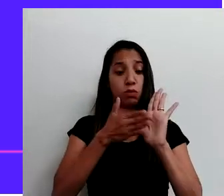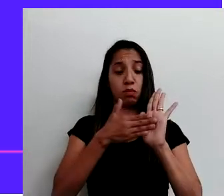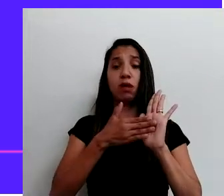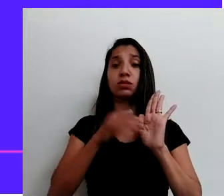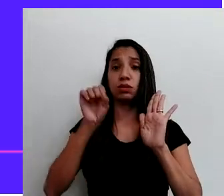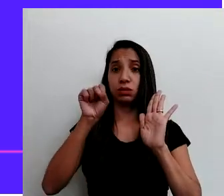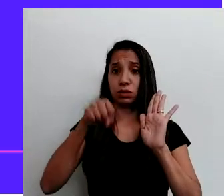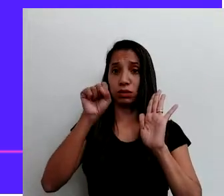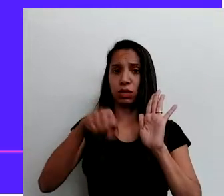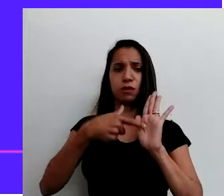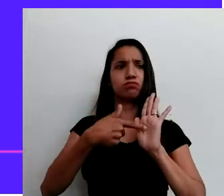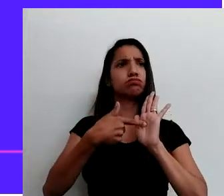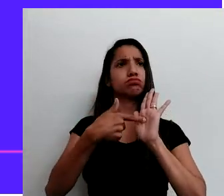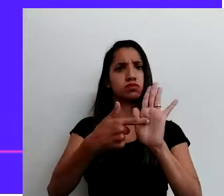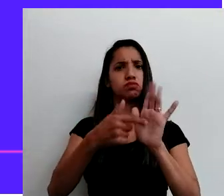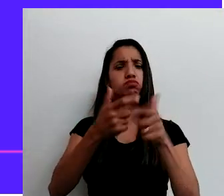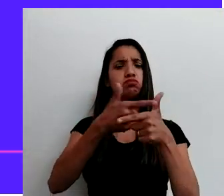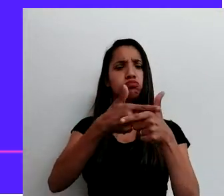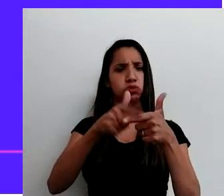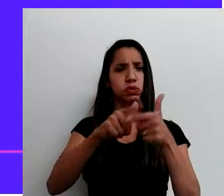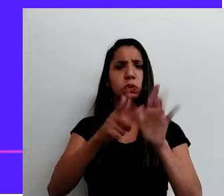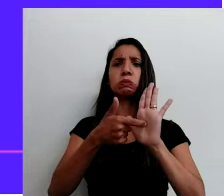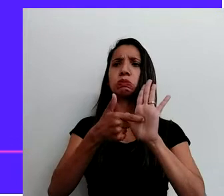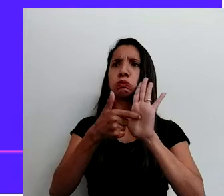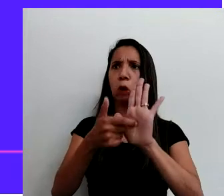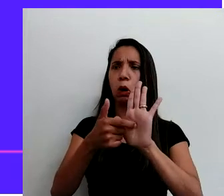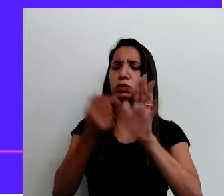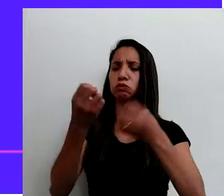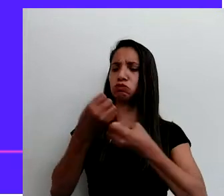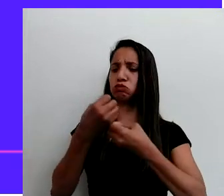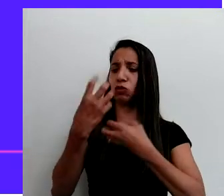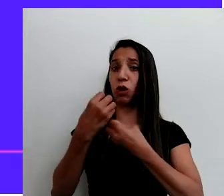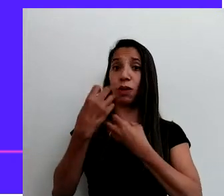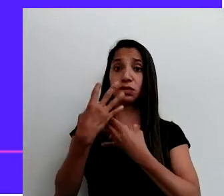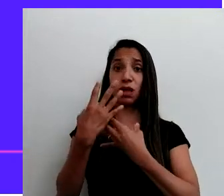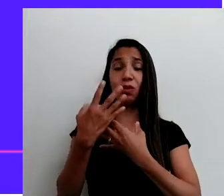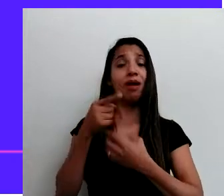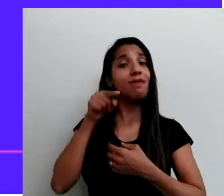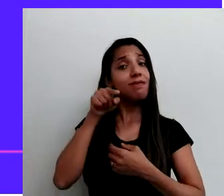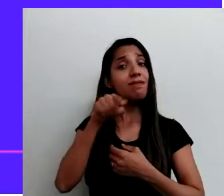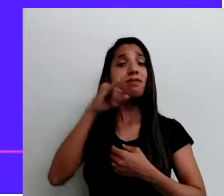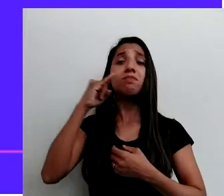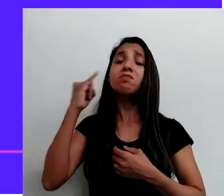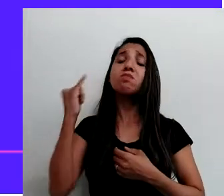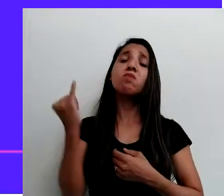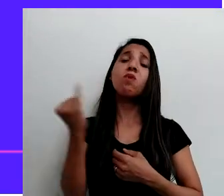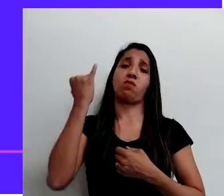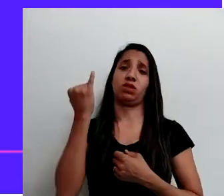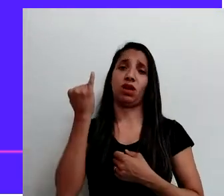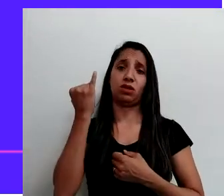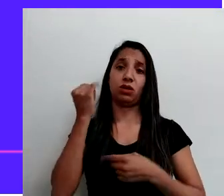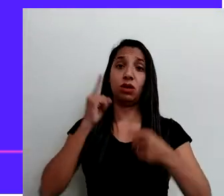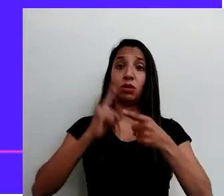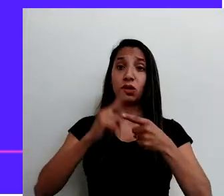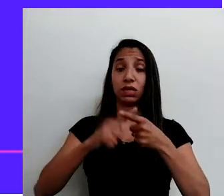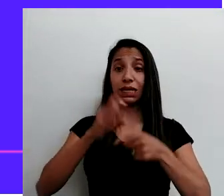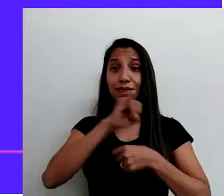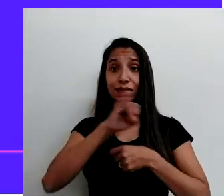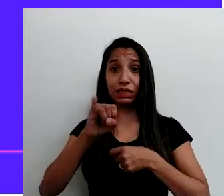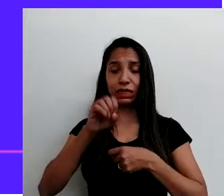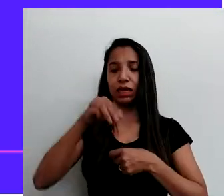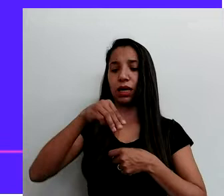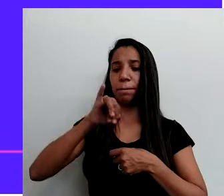posicionamento importante, né? Porque quando a gente tem uma grande mídia, enfim, que fala hoje